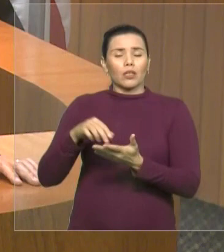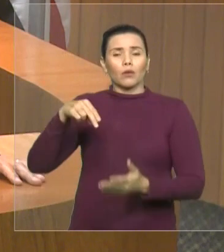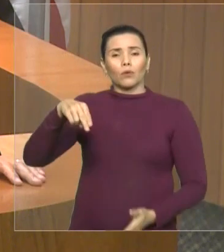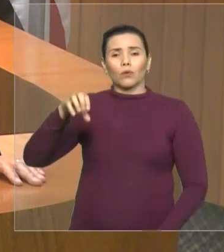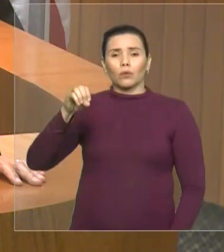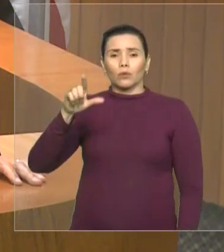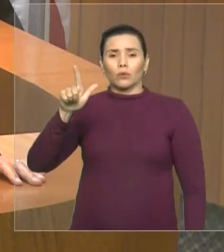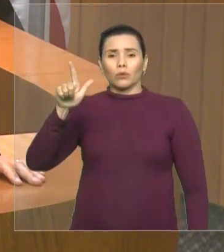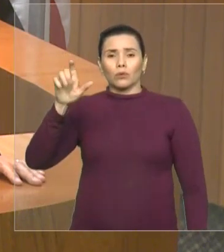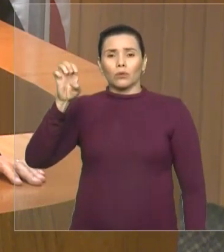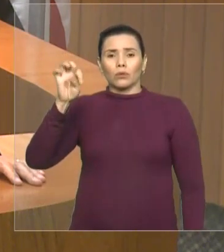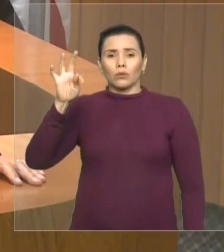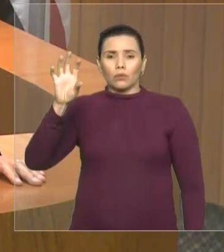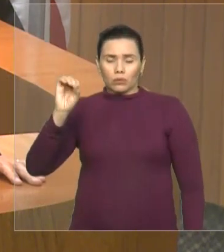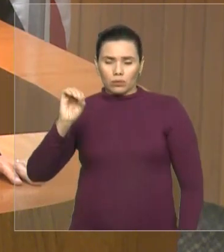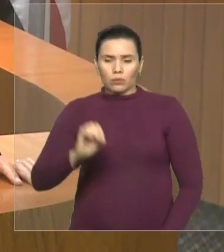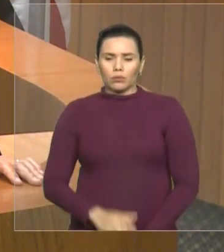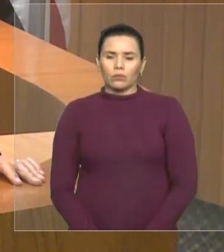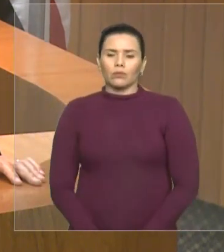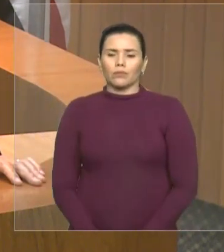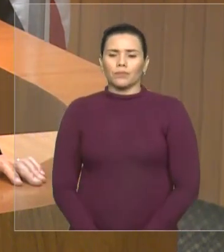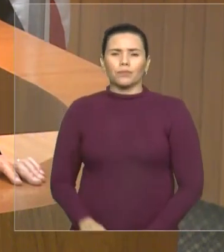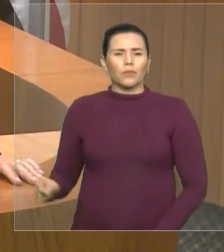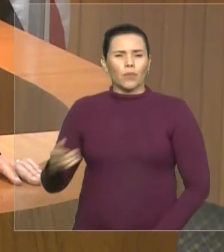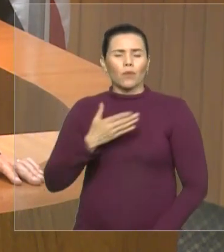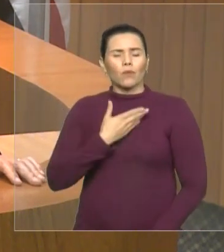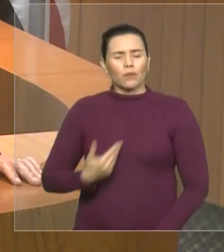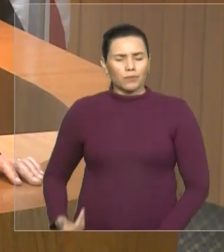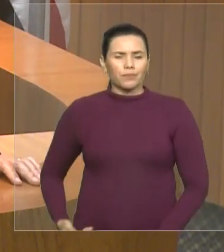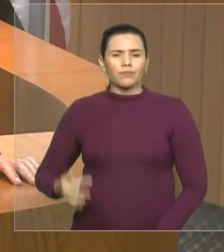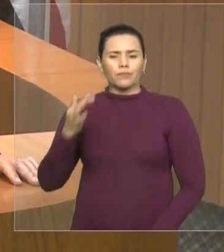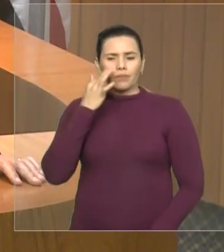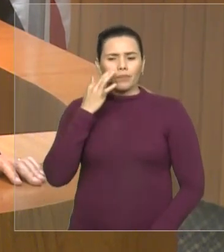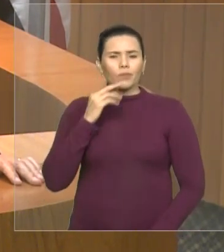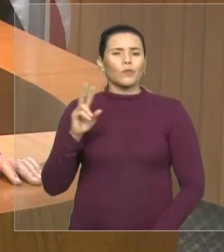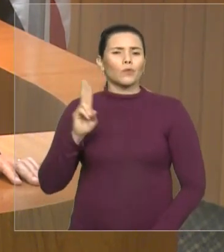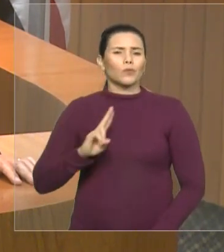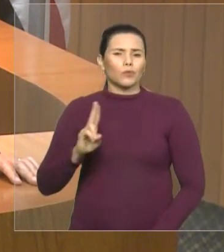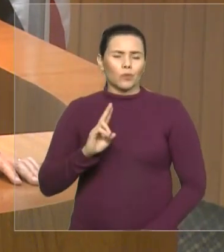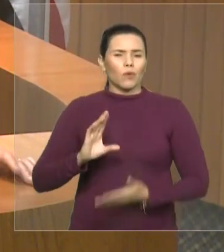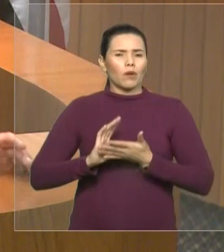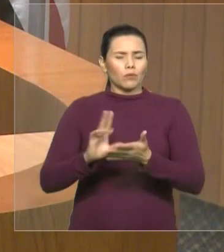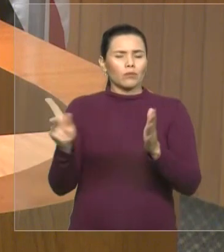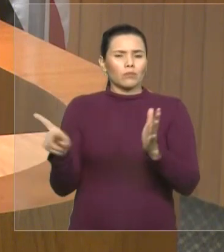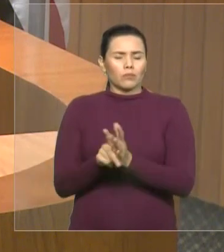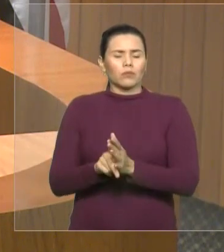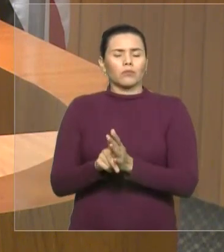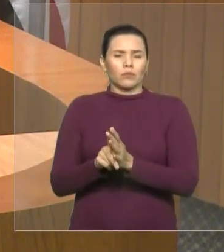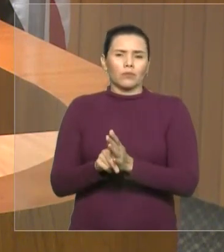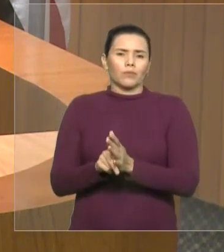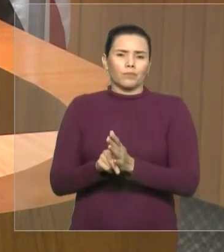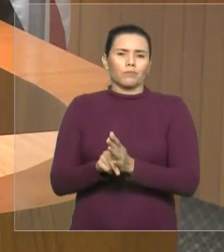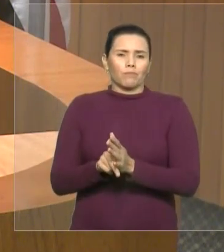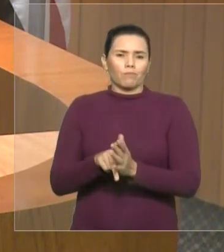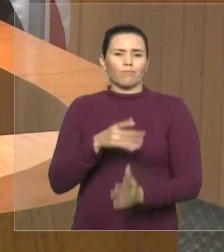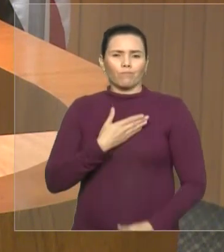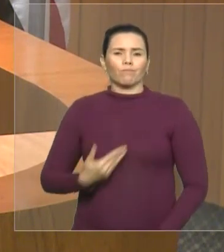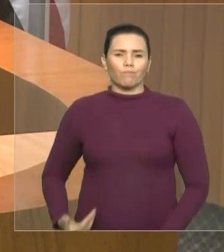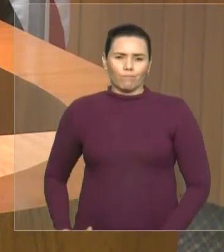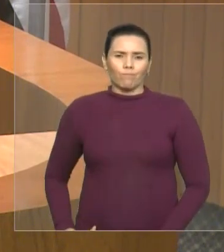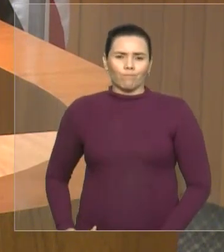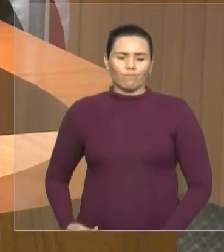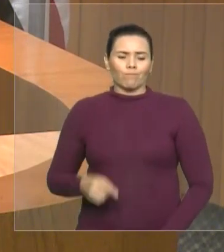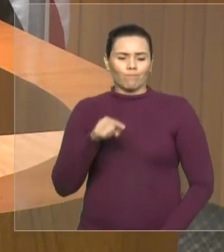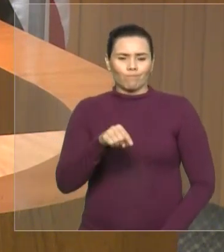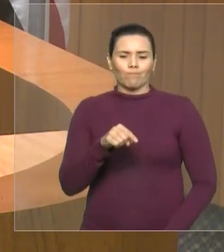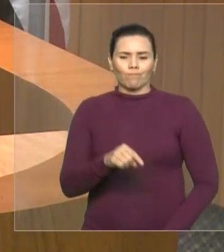na sua totalidade, 100% recursos do governo do estado. E também o governador